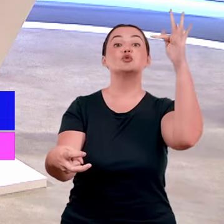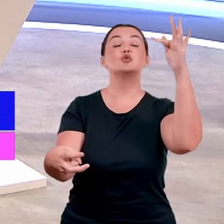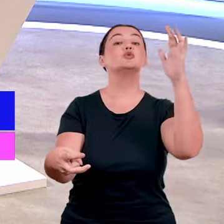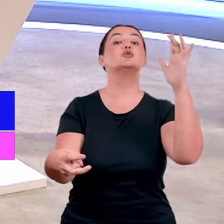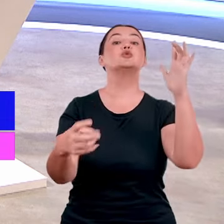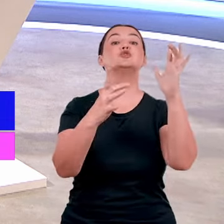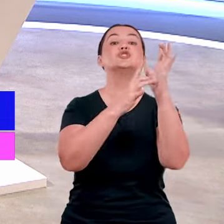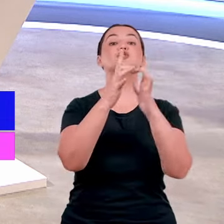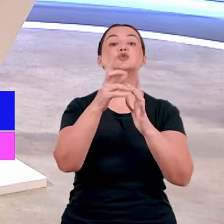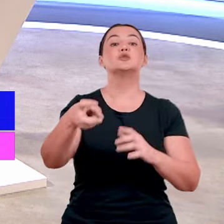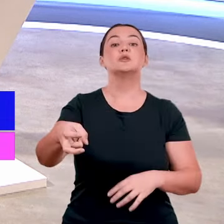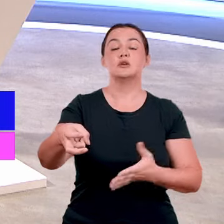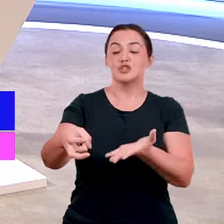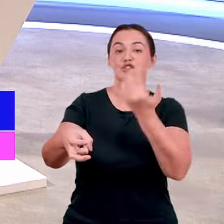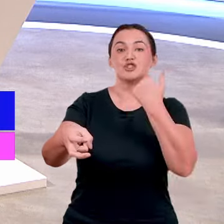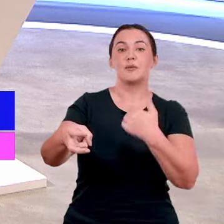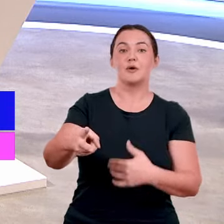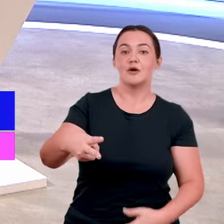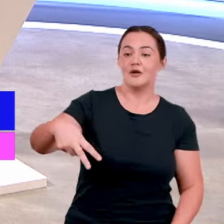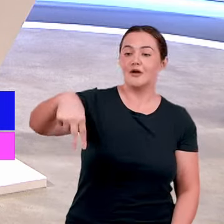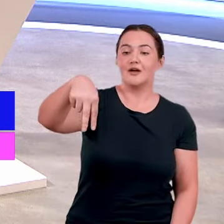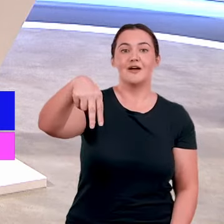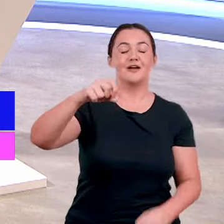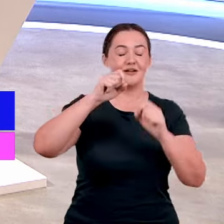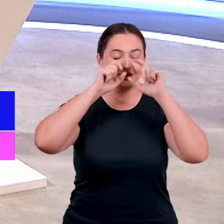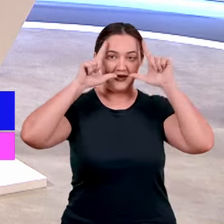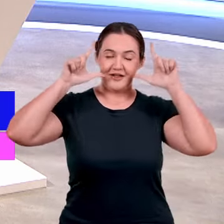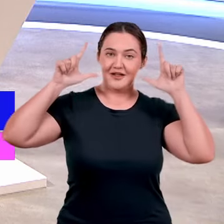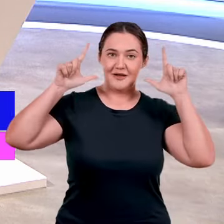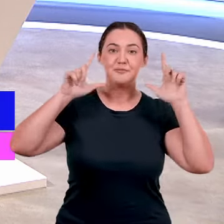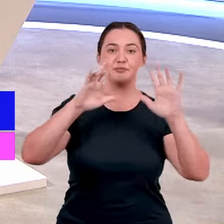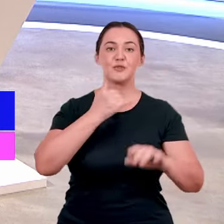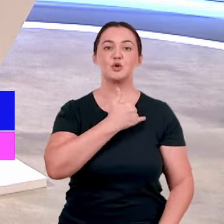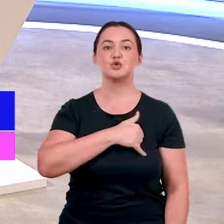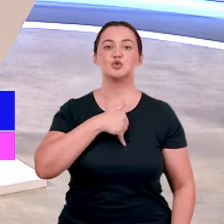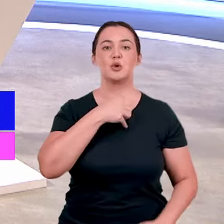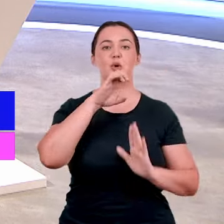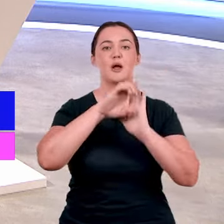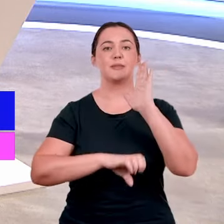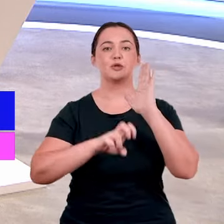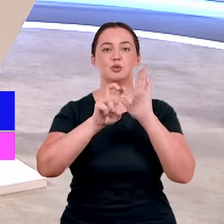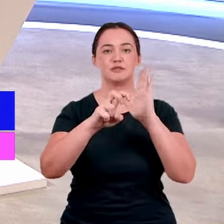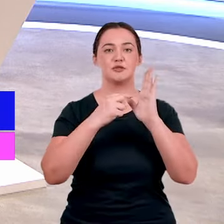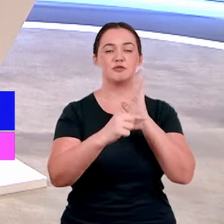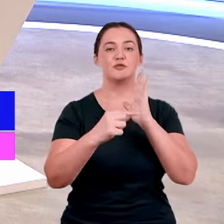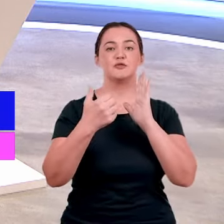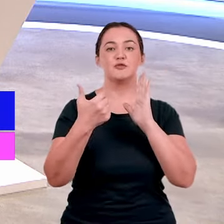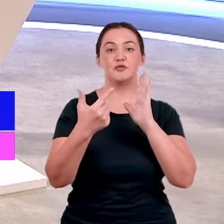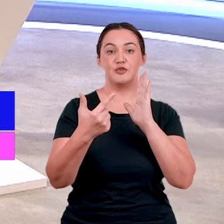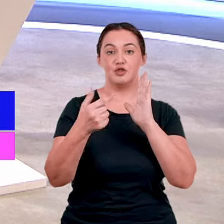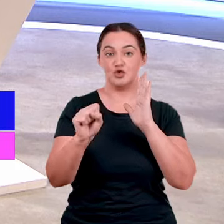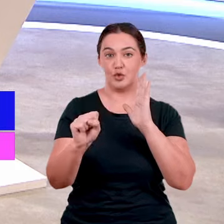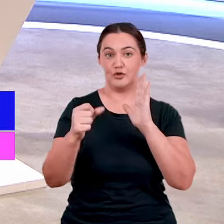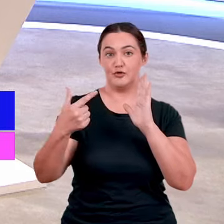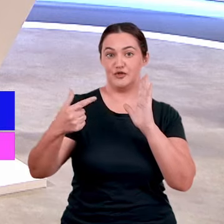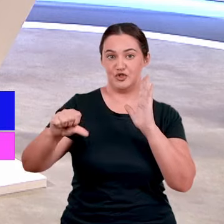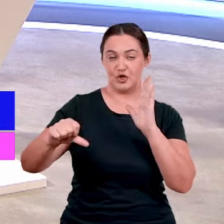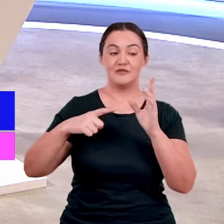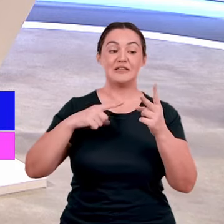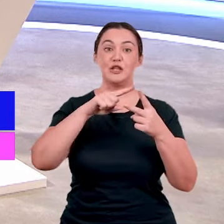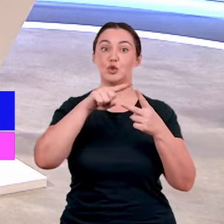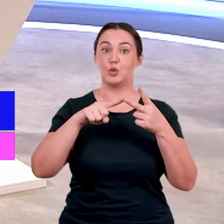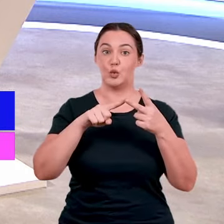ressuscitar, eles vão abrir os seus olhos, eles vão acordar. A Bíblia fala, lá em João capítulo 5, versos 28 e 29, de 2 ressurreições,